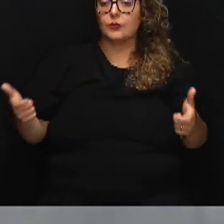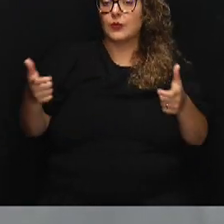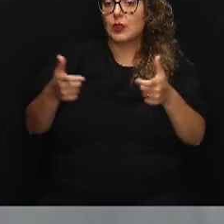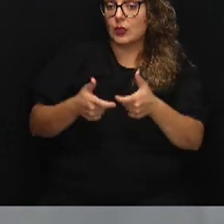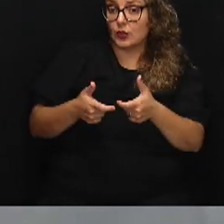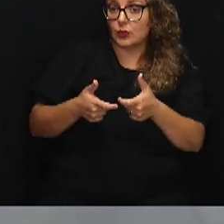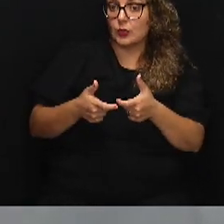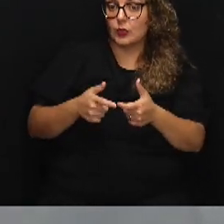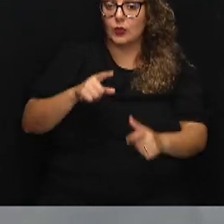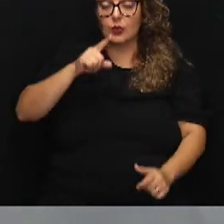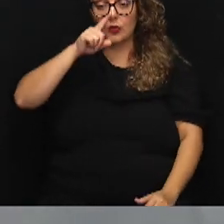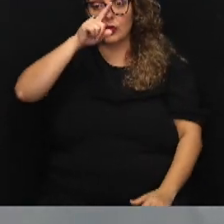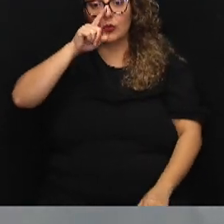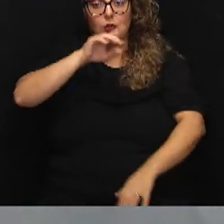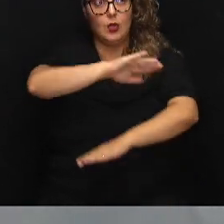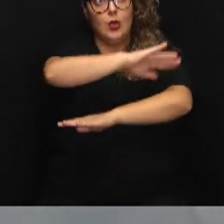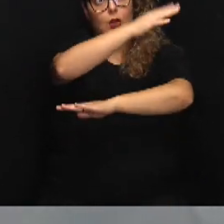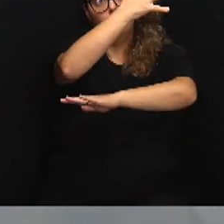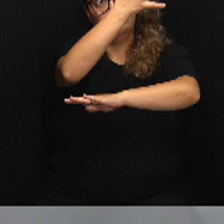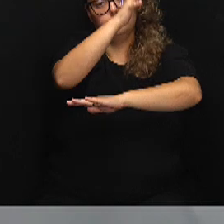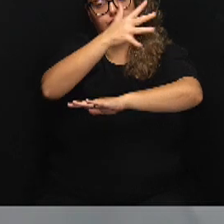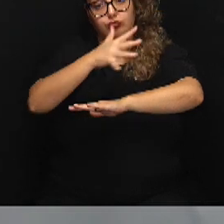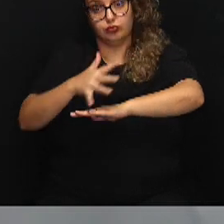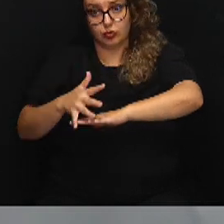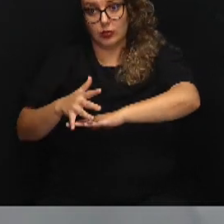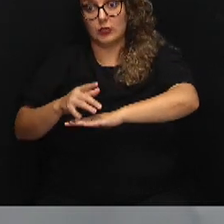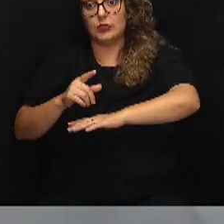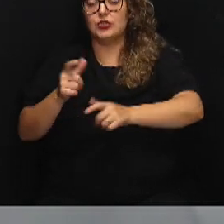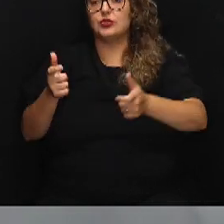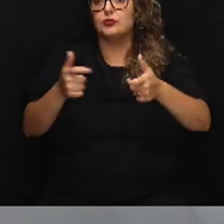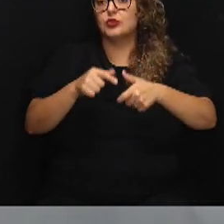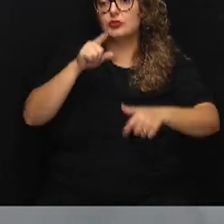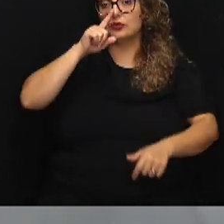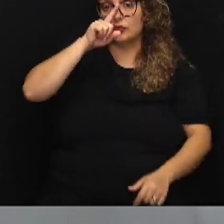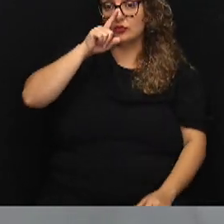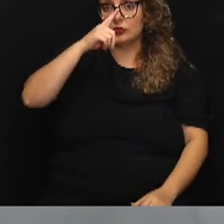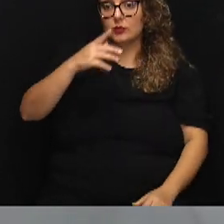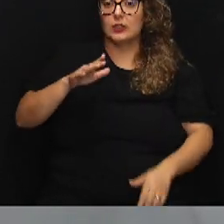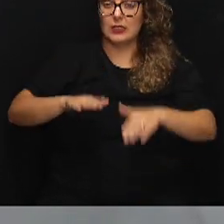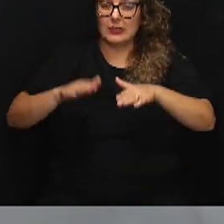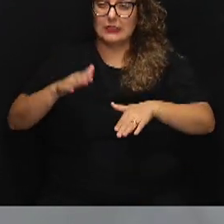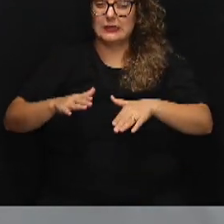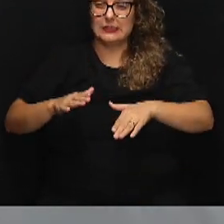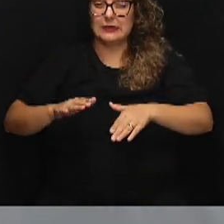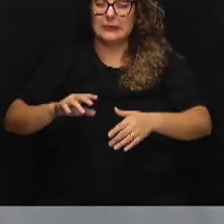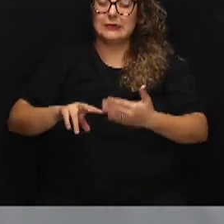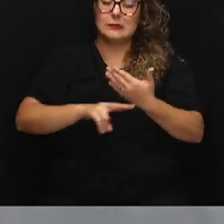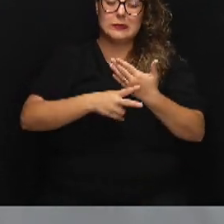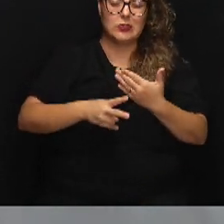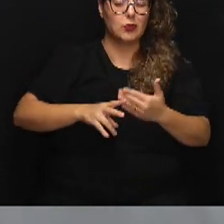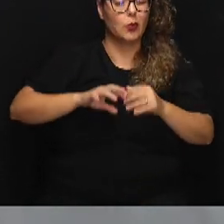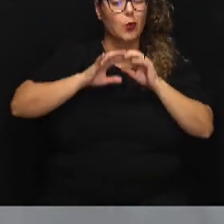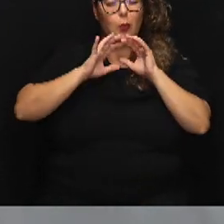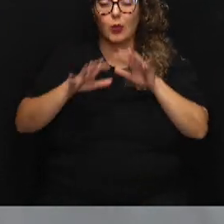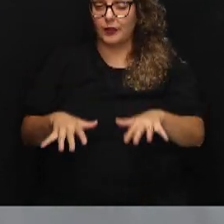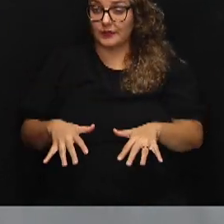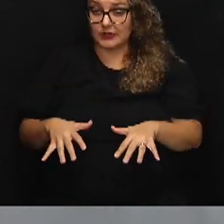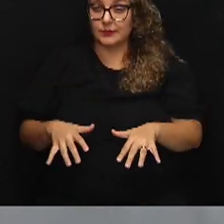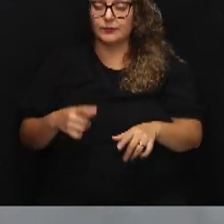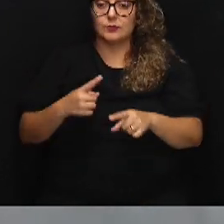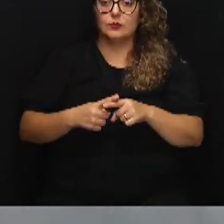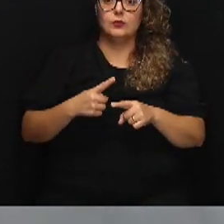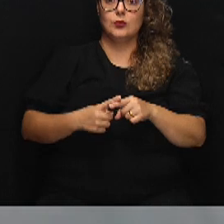o risco de deslizamentos, que realmente, às vezes, toma proporções catastróficas. Porque a gente cria